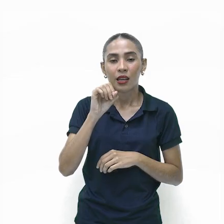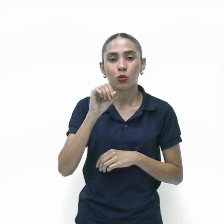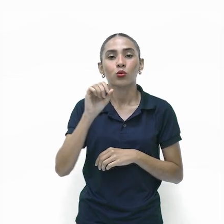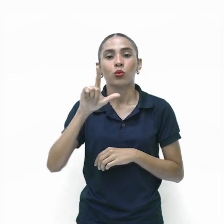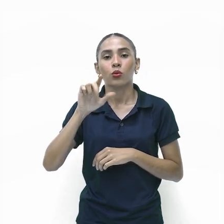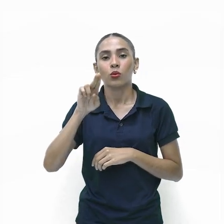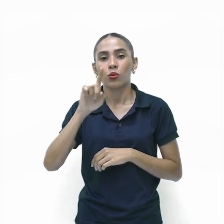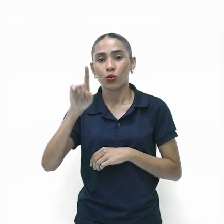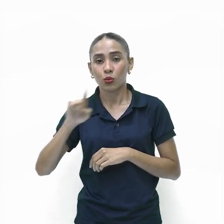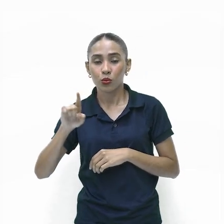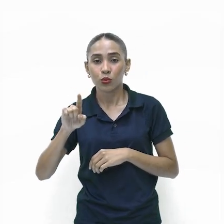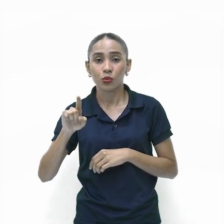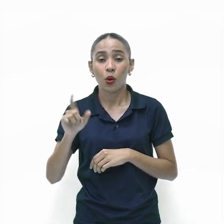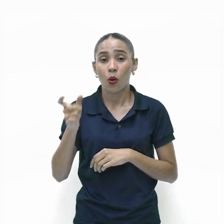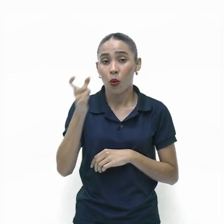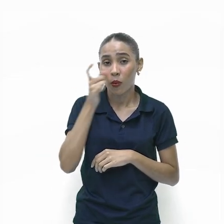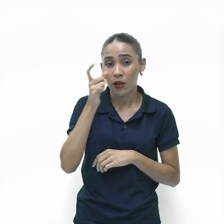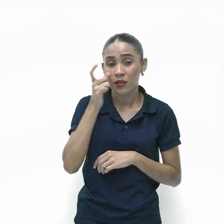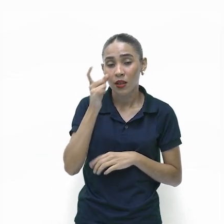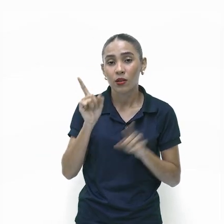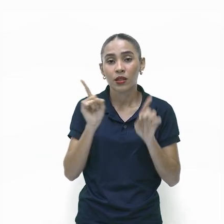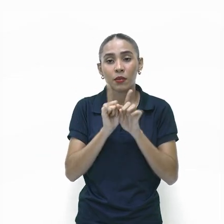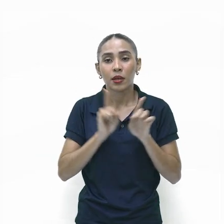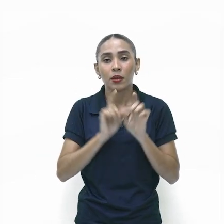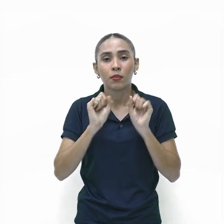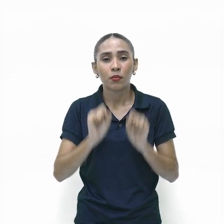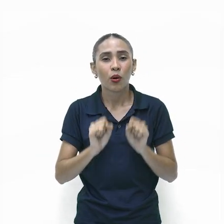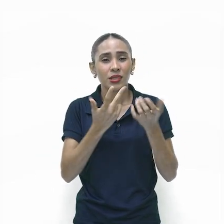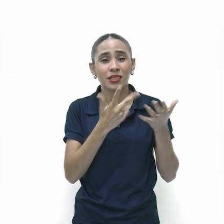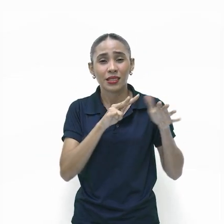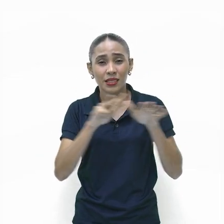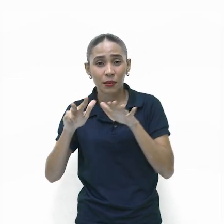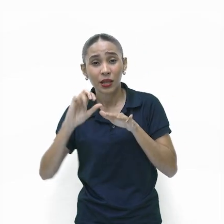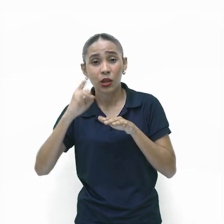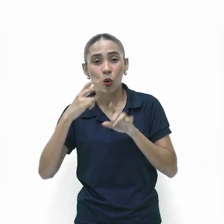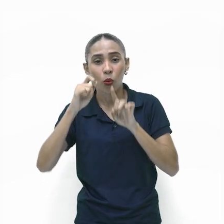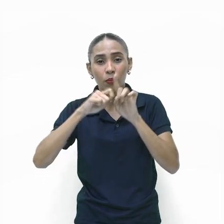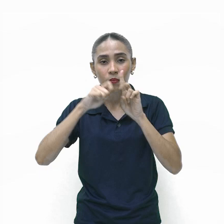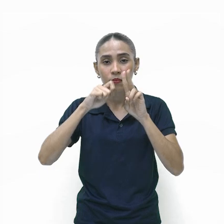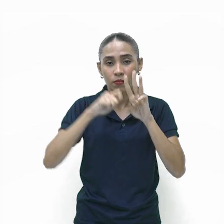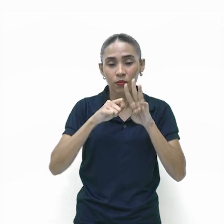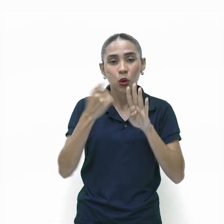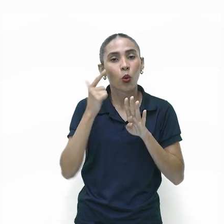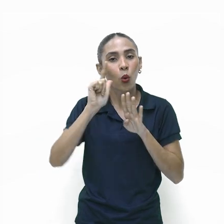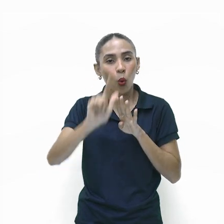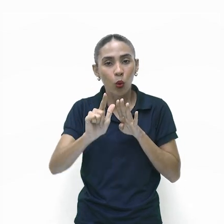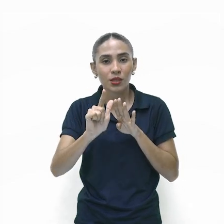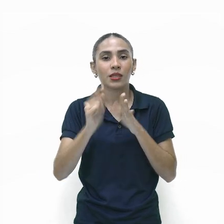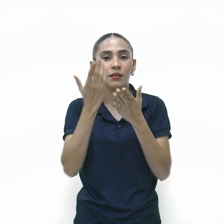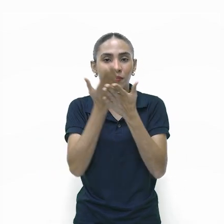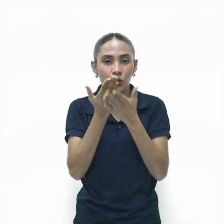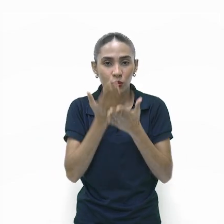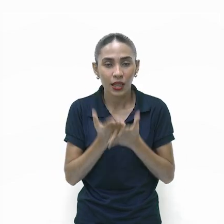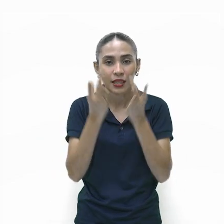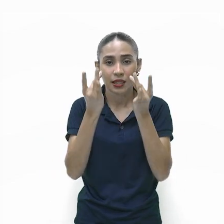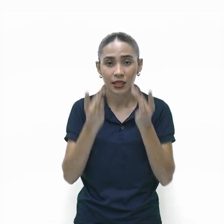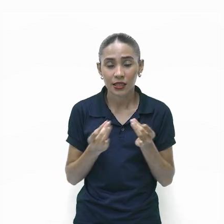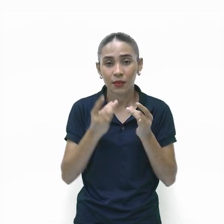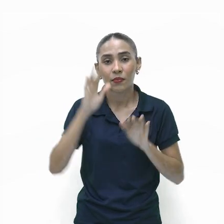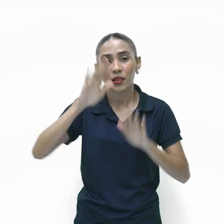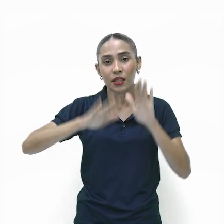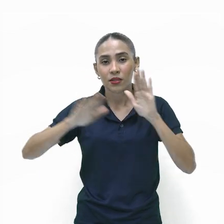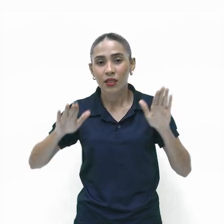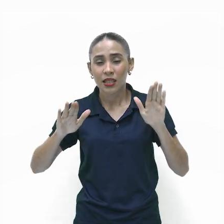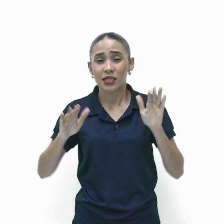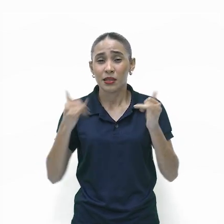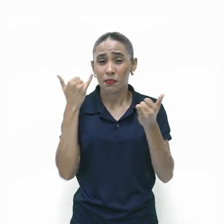anos-luz. Uma observação pode levar semanas ou até meses para chegar até a gente essa informação. E às